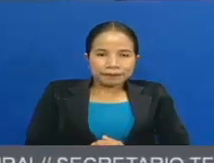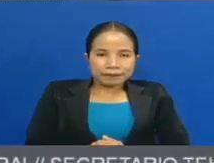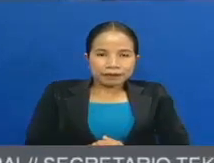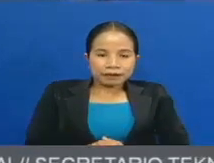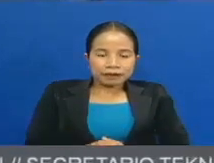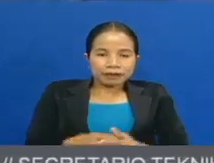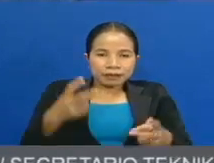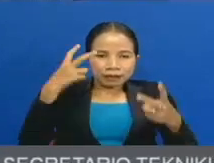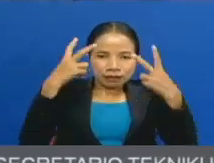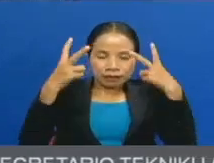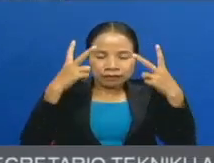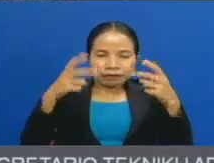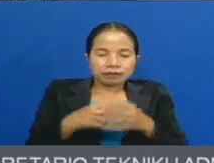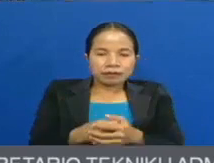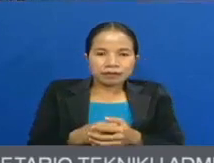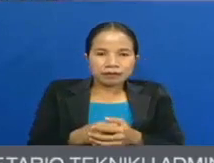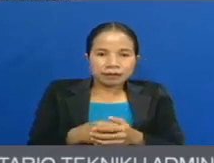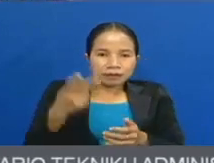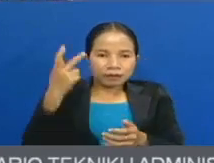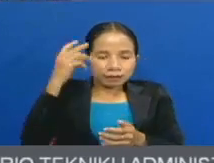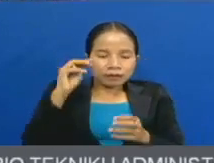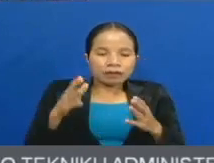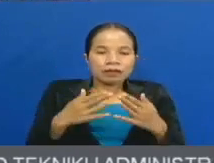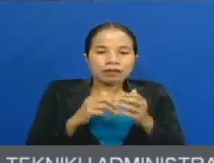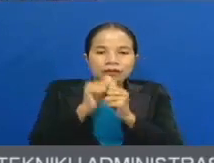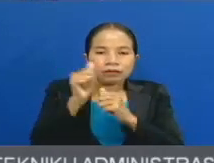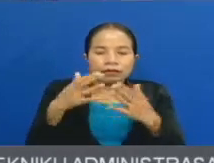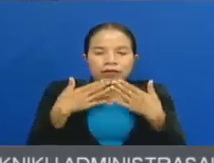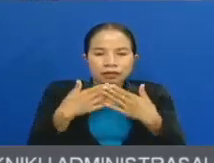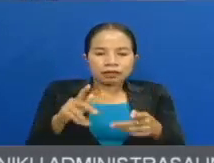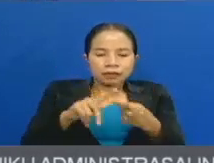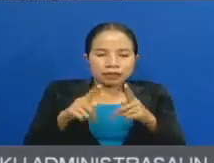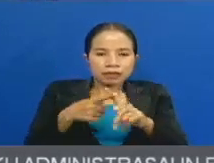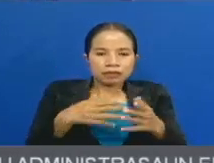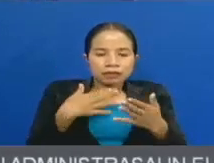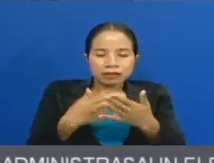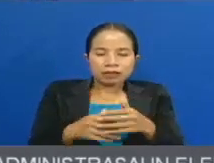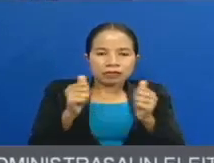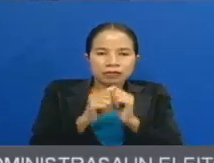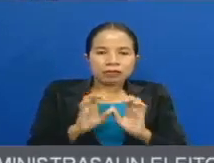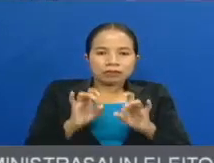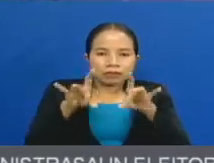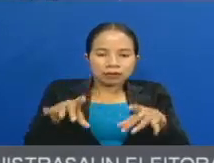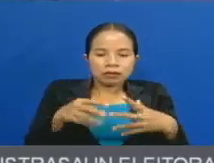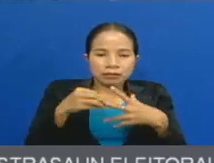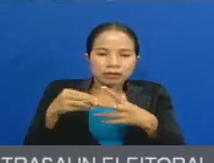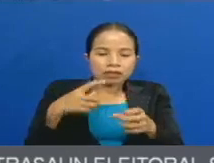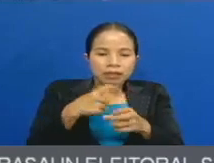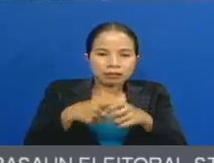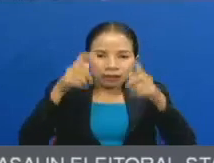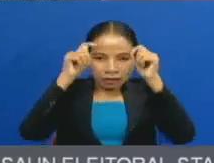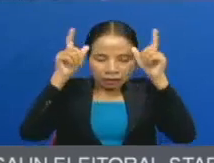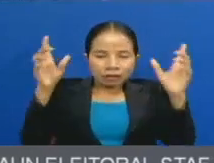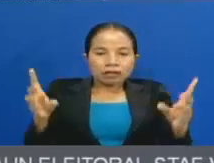E a visita, né? Chefe governo, a tua agradecimento para a parceria dia com a Austrália durante, né? Liliu e o momento